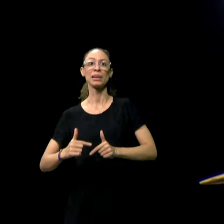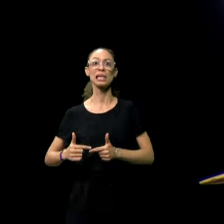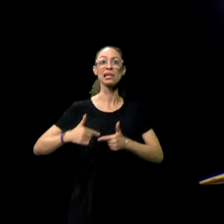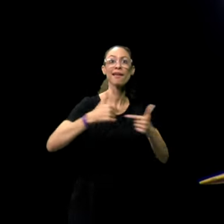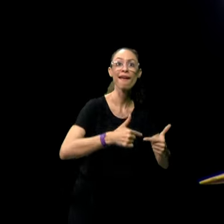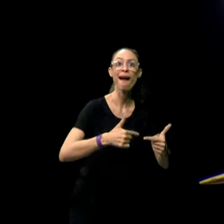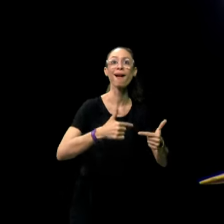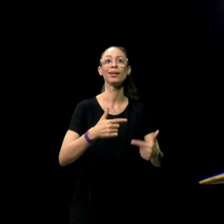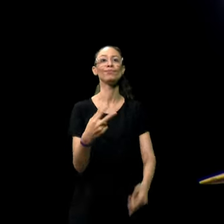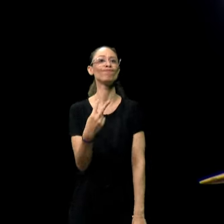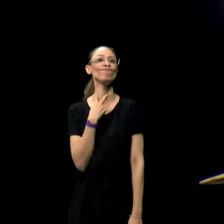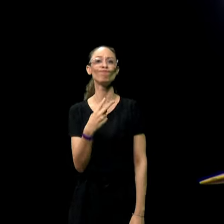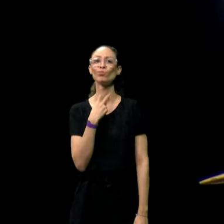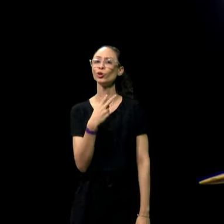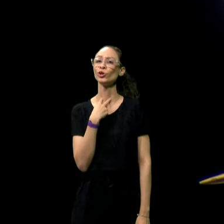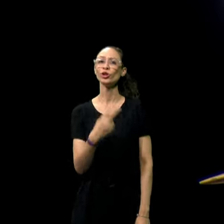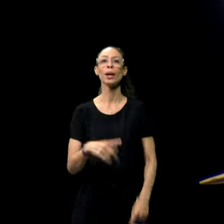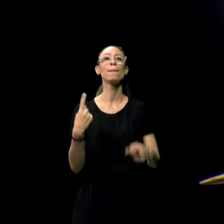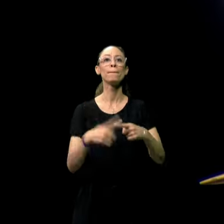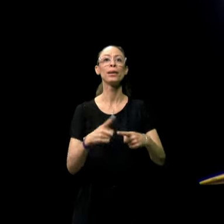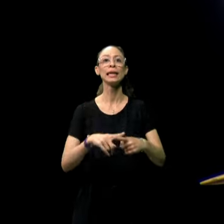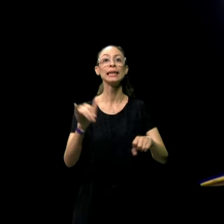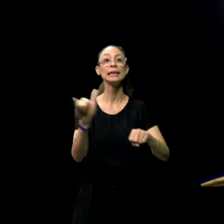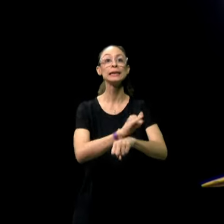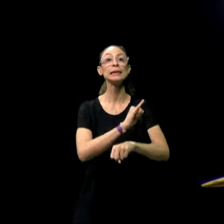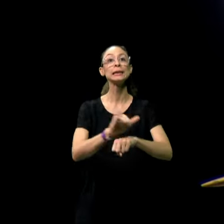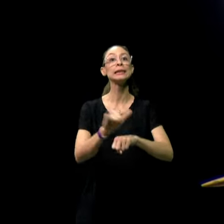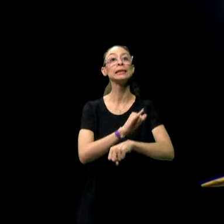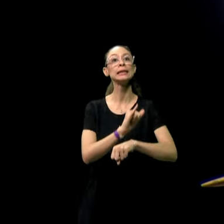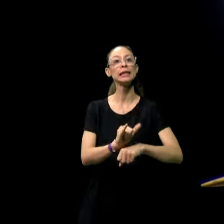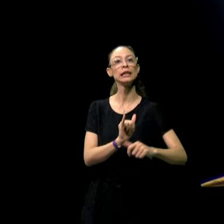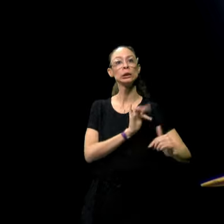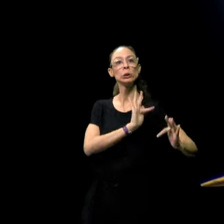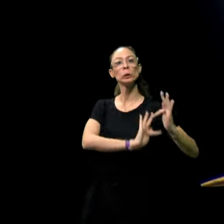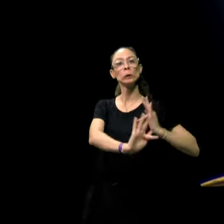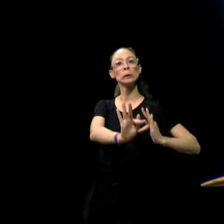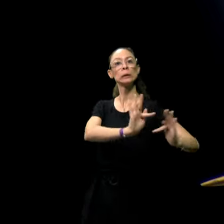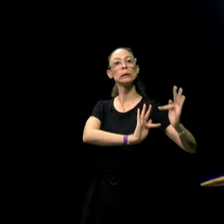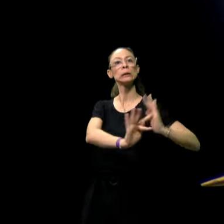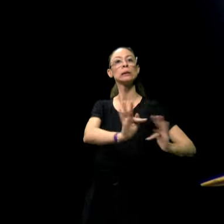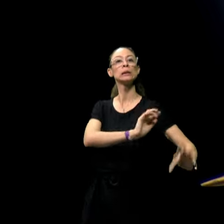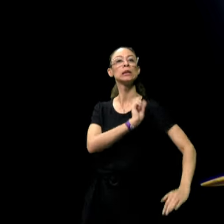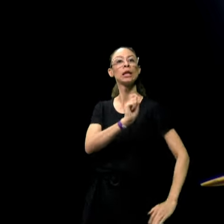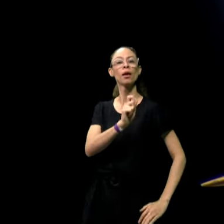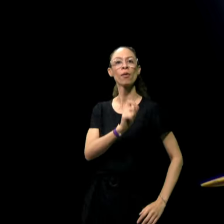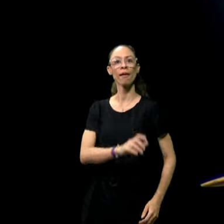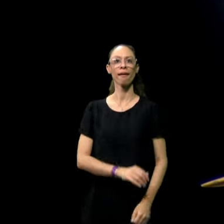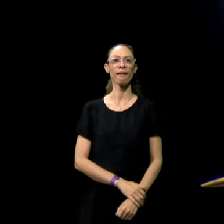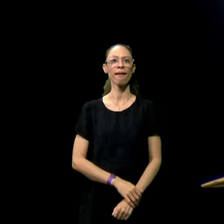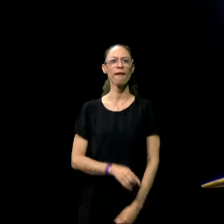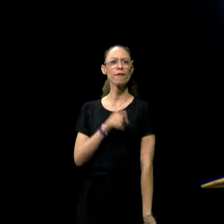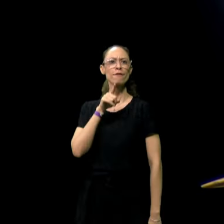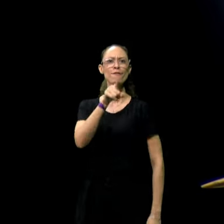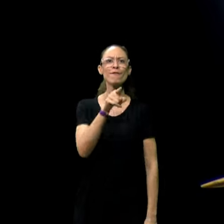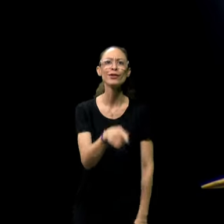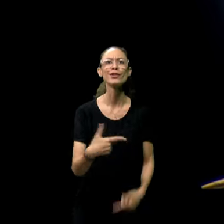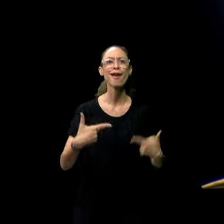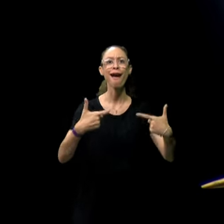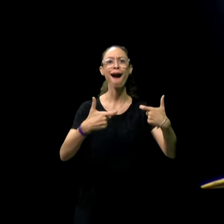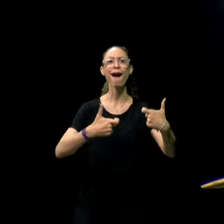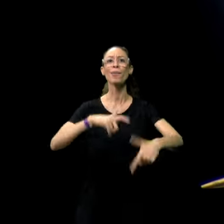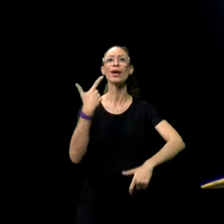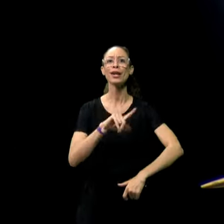não sei se você entende, mas a estratégia dos filisteus é desarmar o povo de Deus, é deixar você sem armas para